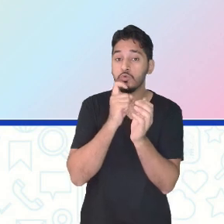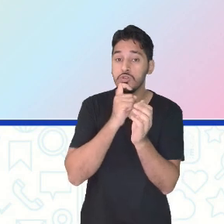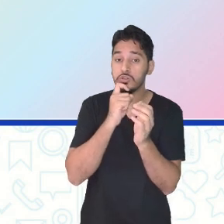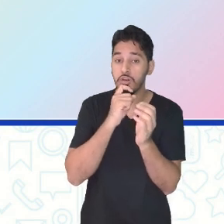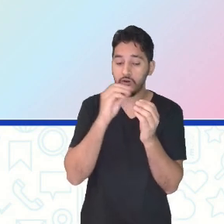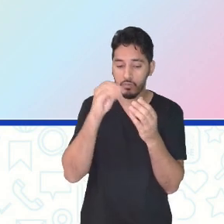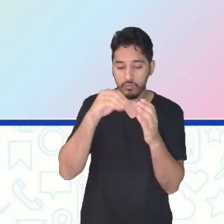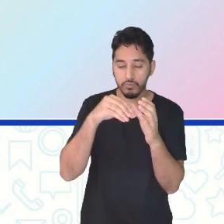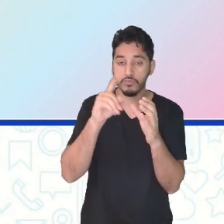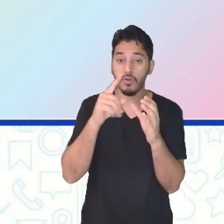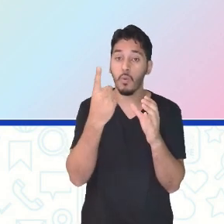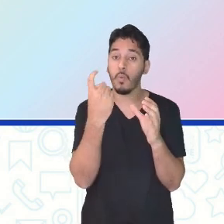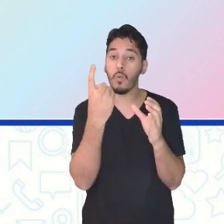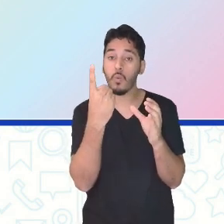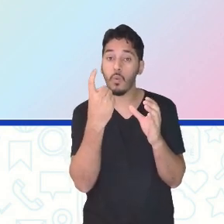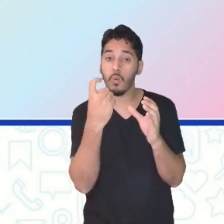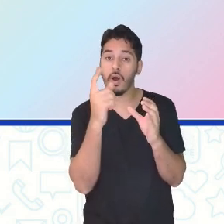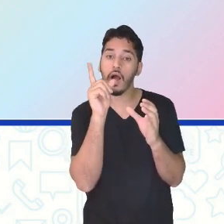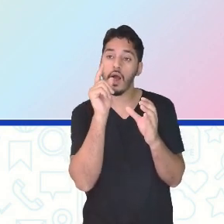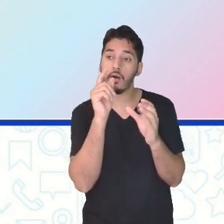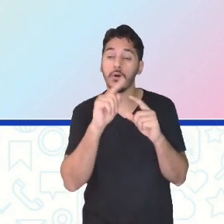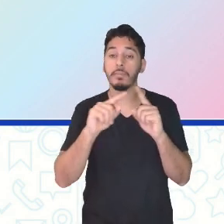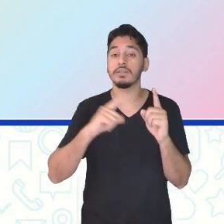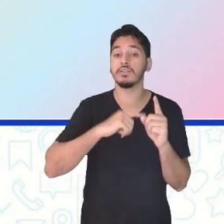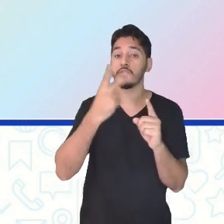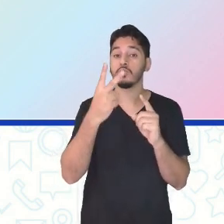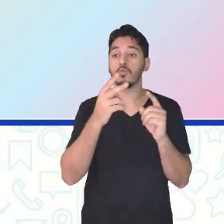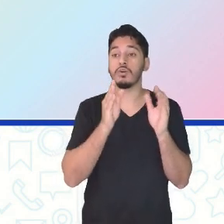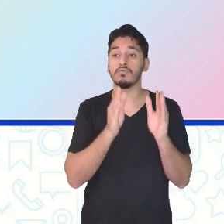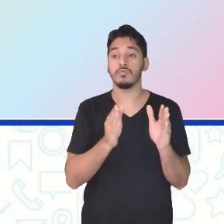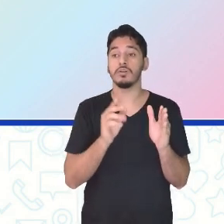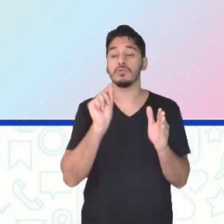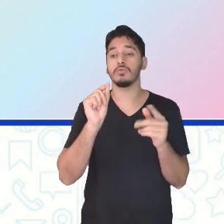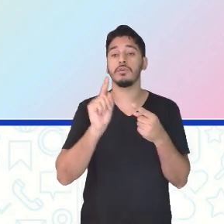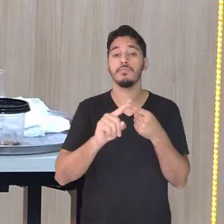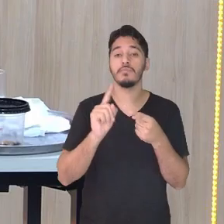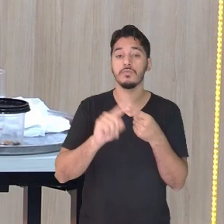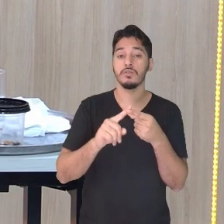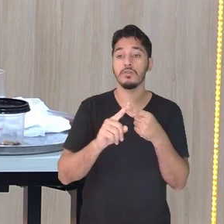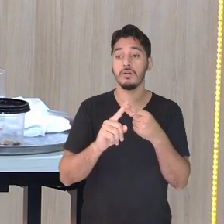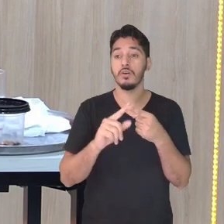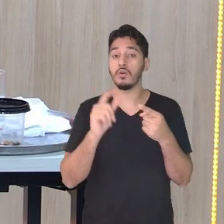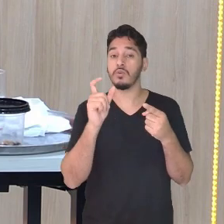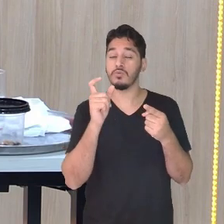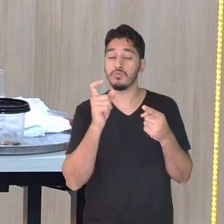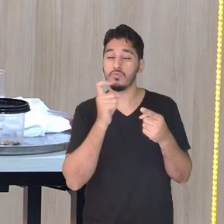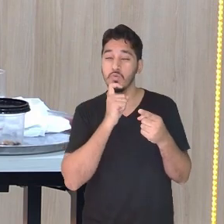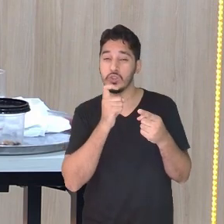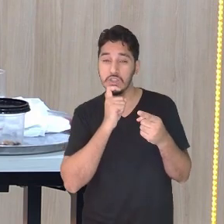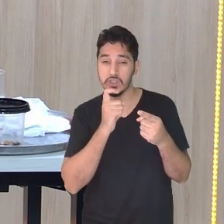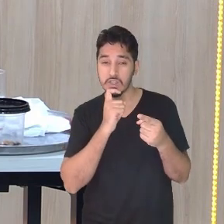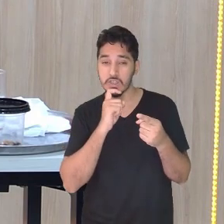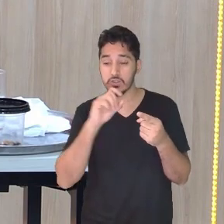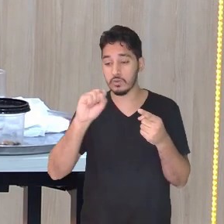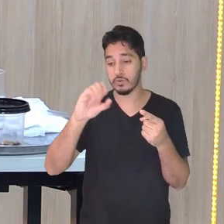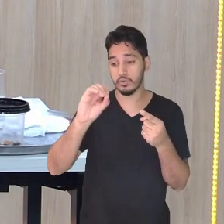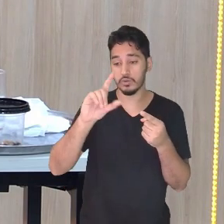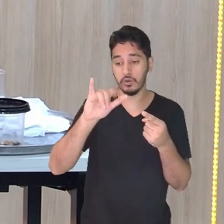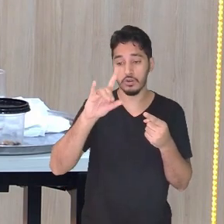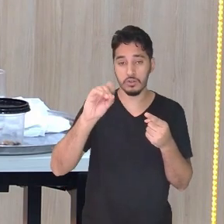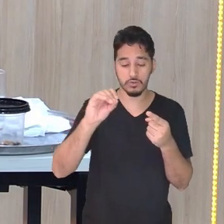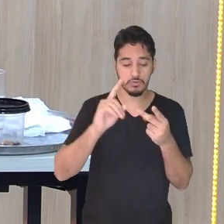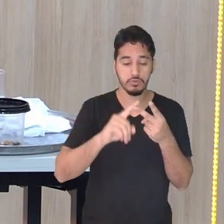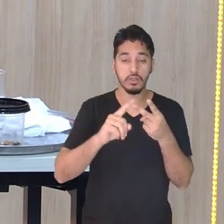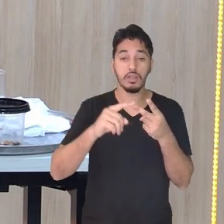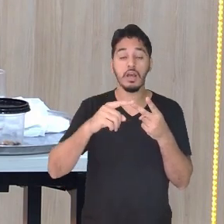água. Mas ela apresenta 2 fases. A fase do gelo, que está no estado sólido, e a fase